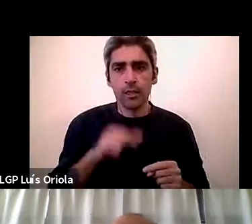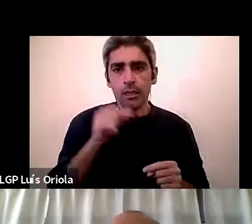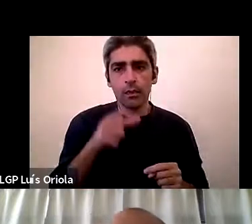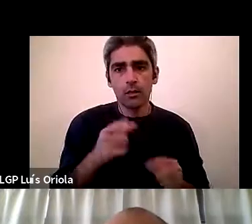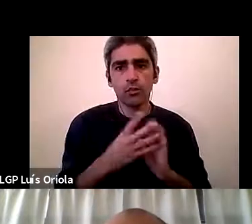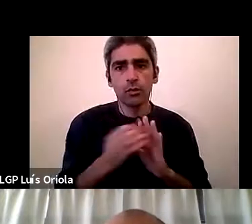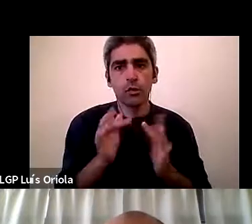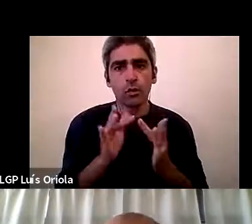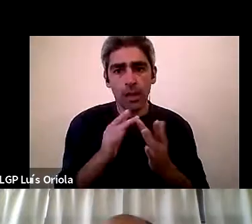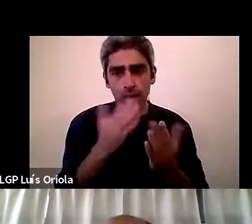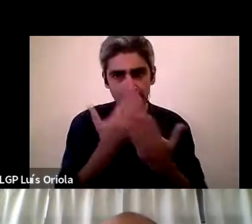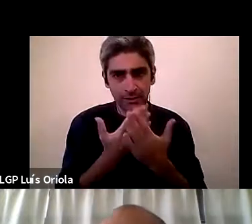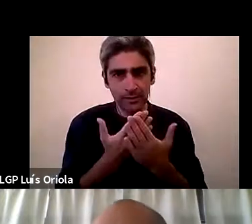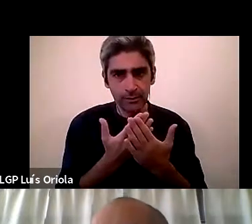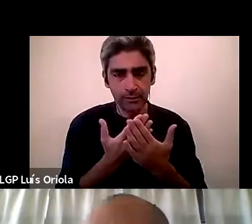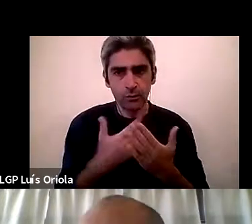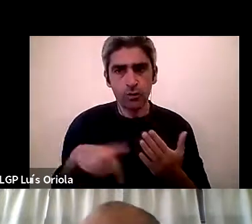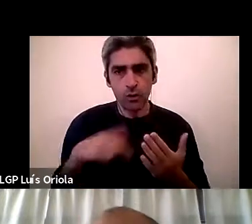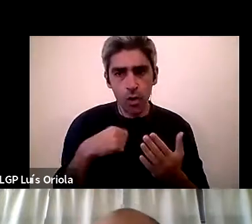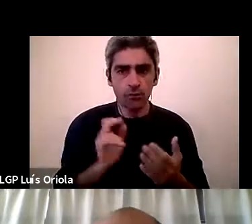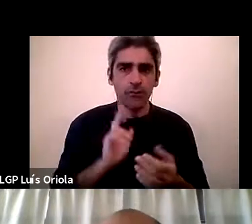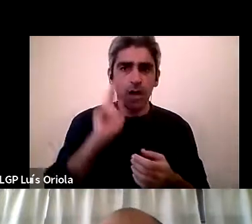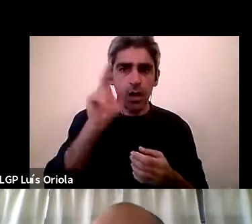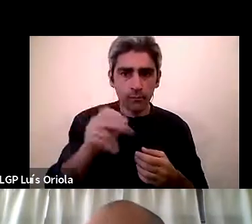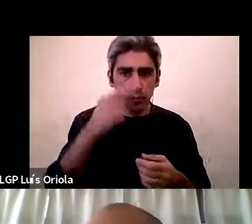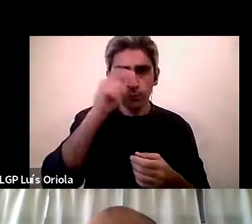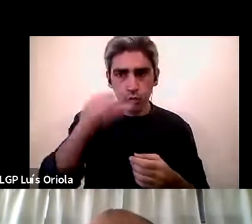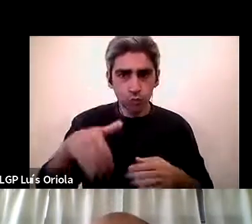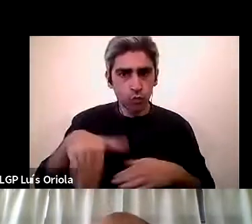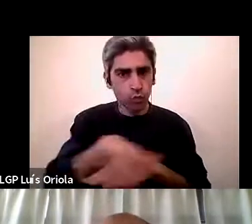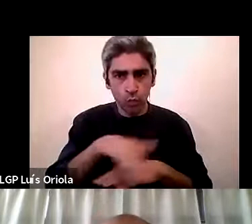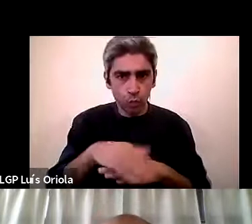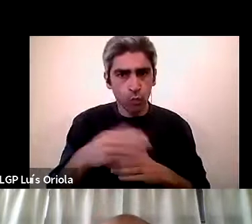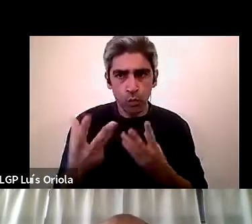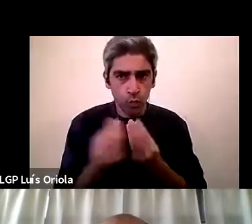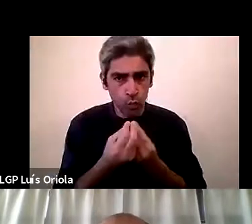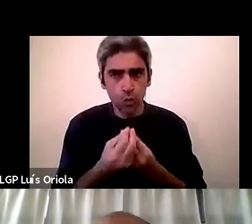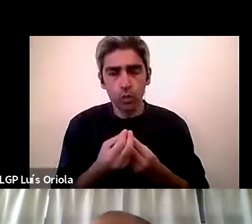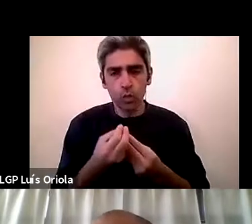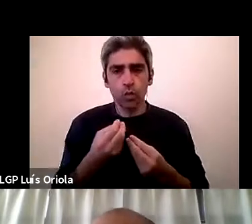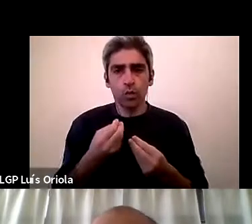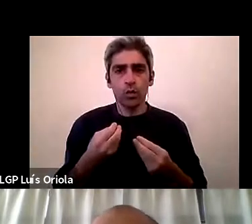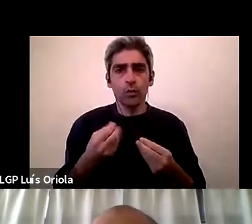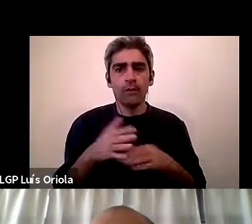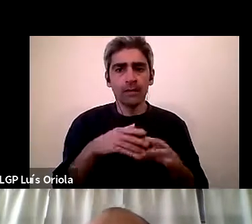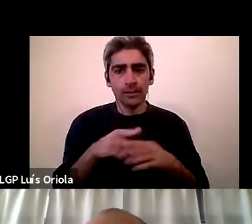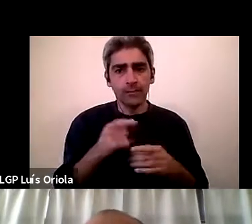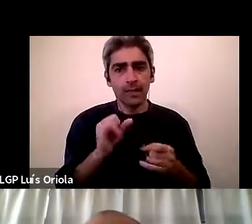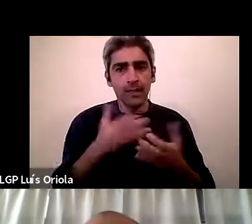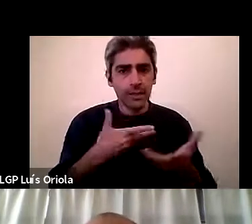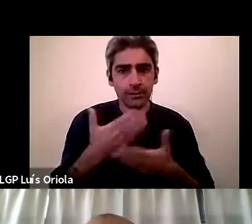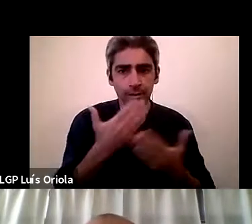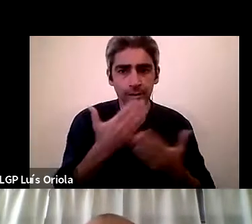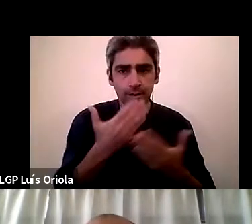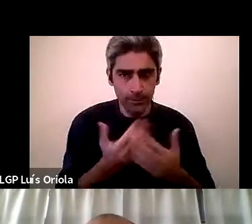modelo de contacto presencial, em que nós vamos ter com as pessoas na rua e fazemos essa interação cara a